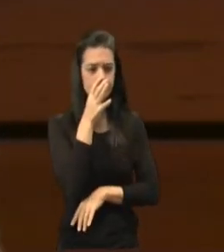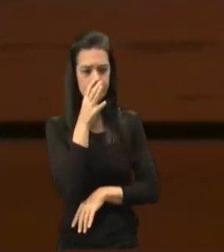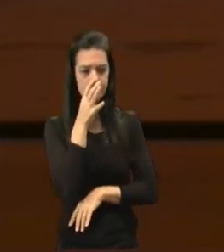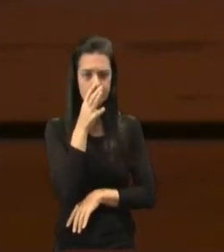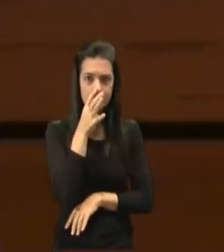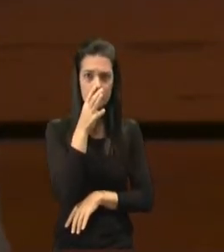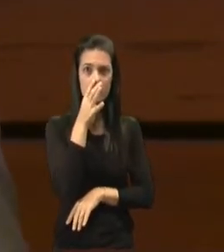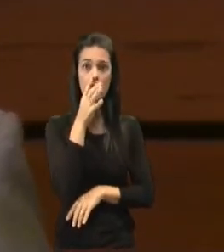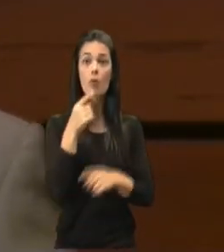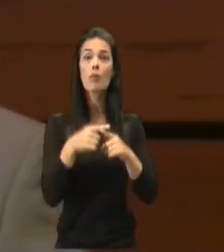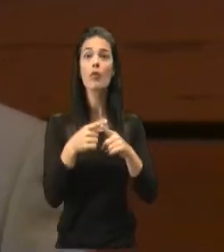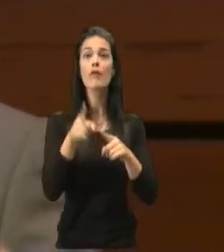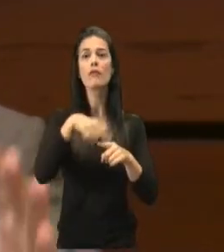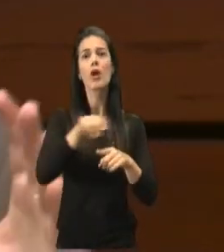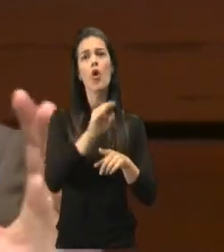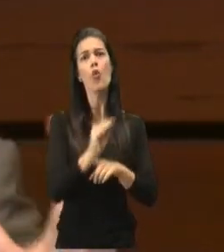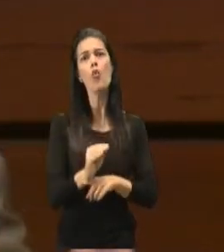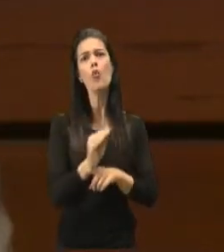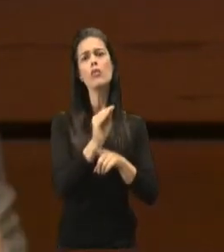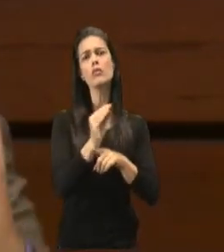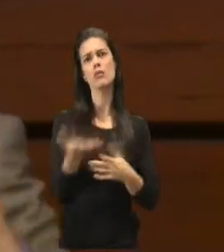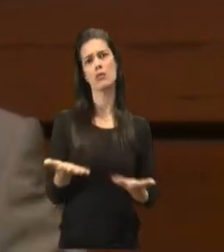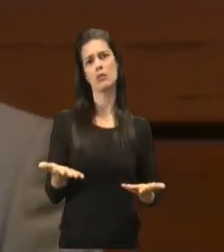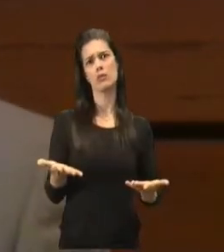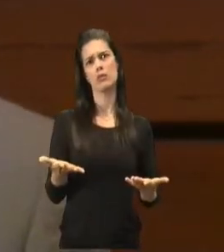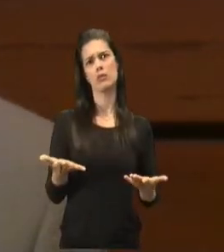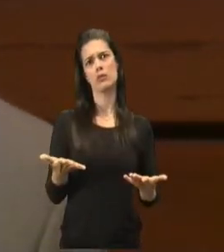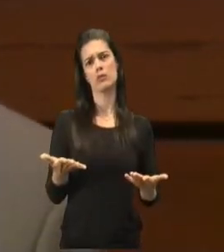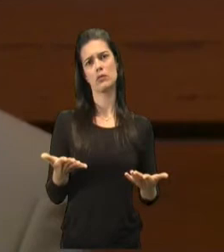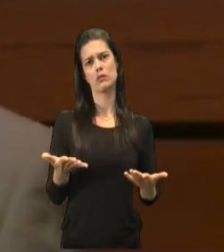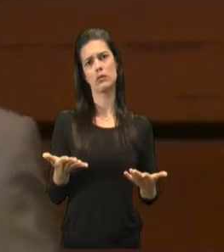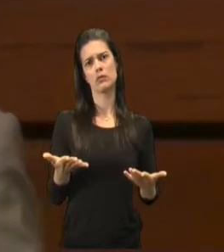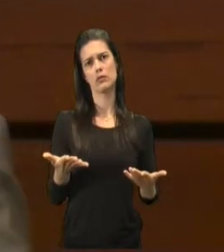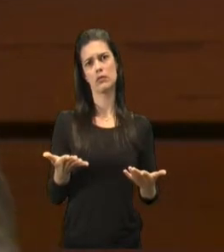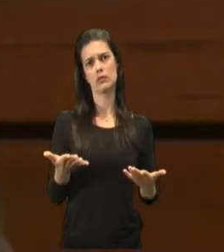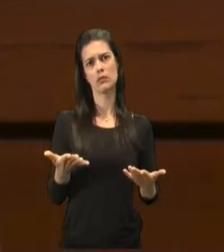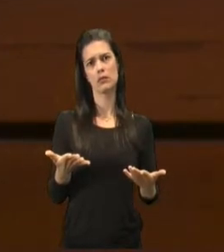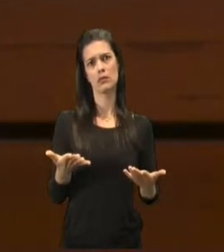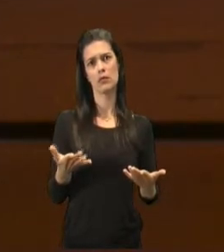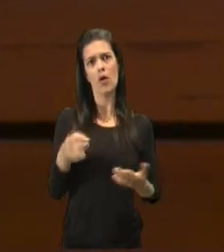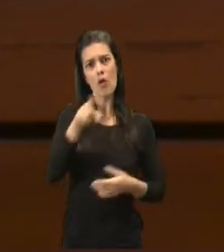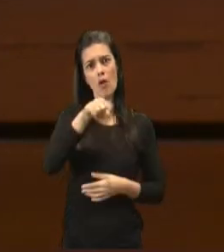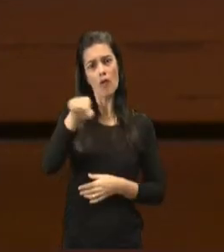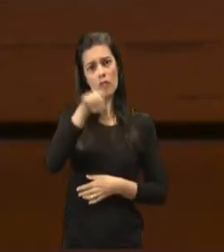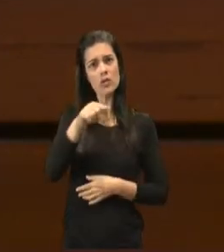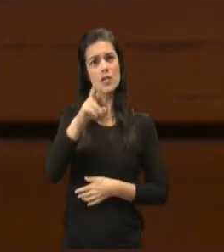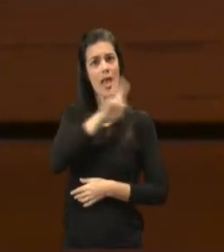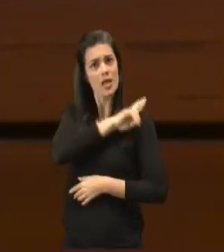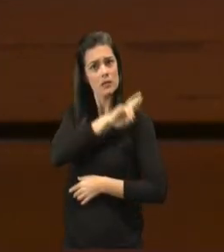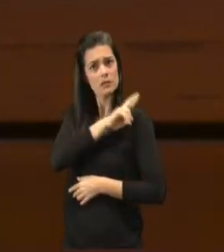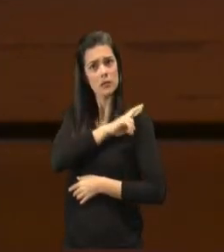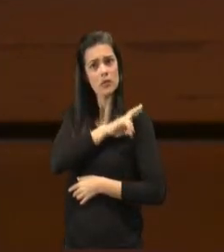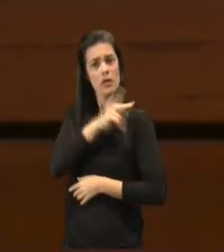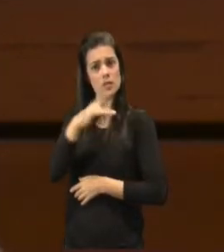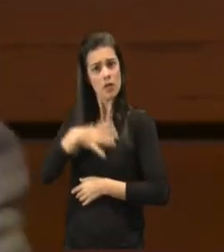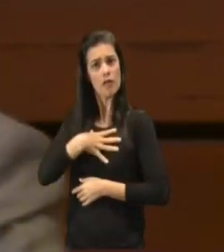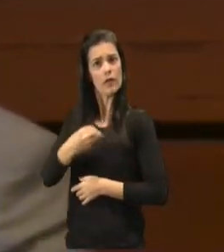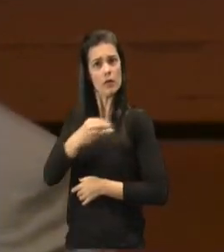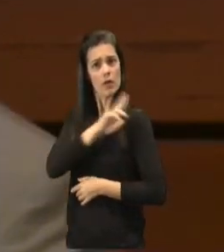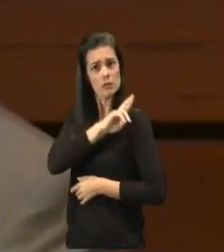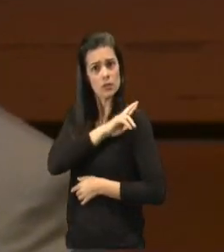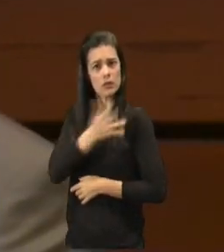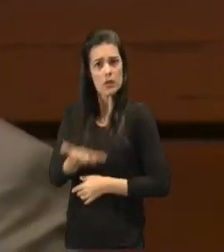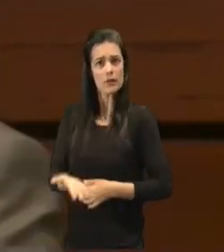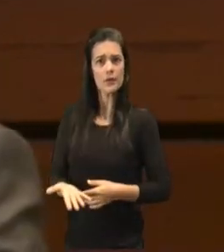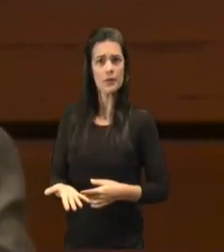de cuidar, de manter uma vigilância a respeito daqueles que estão sob a sua égide, a sua orientação.